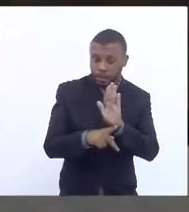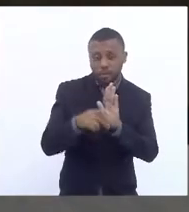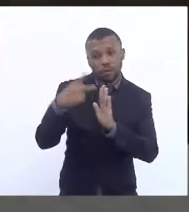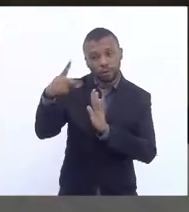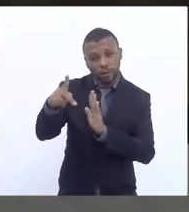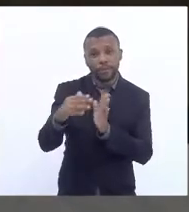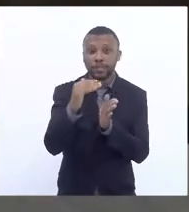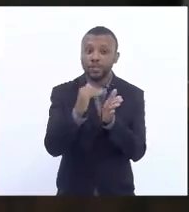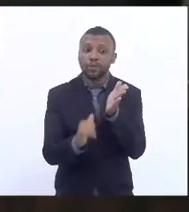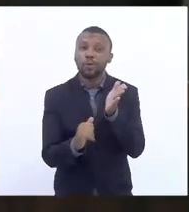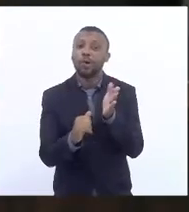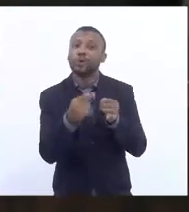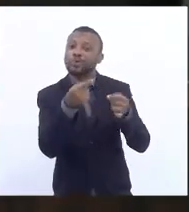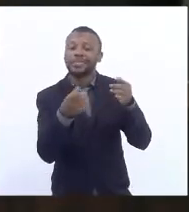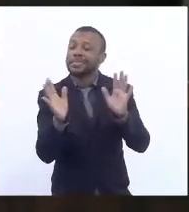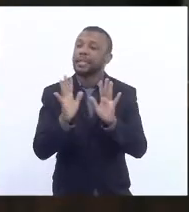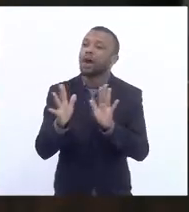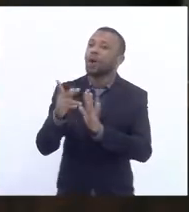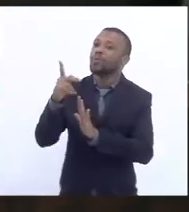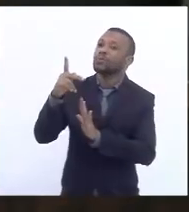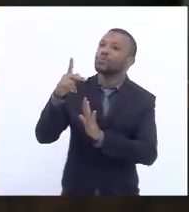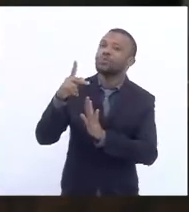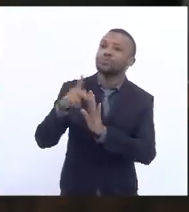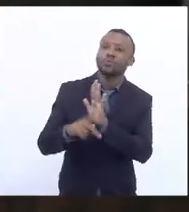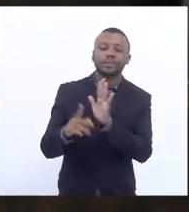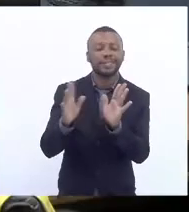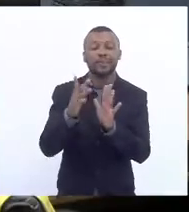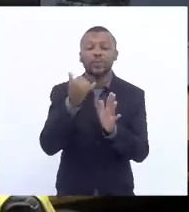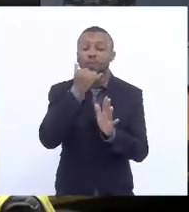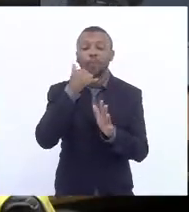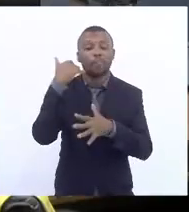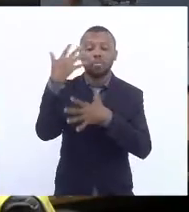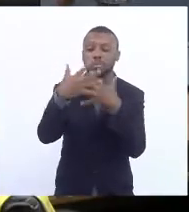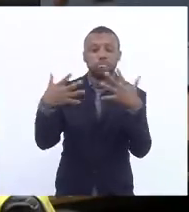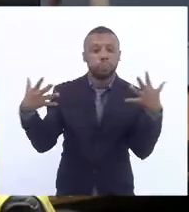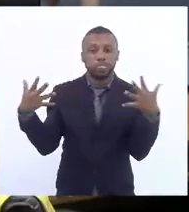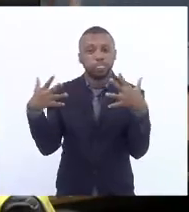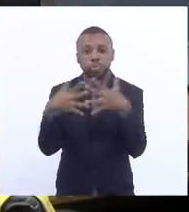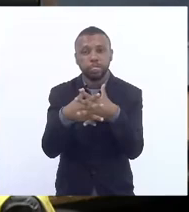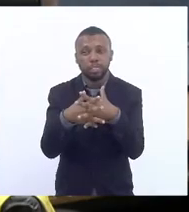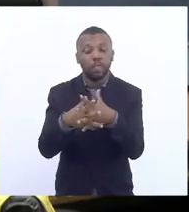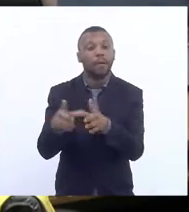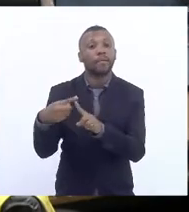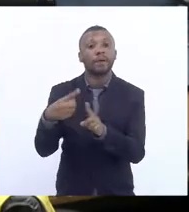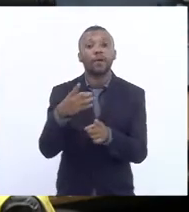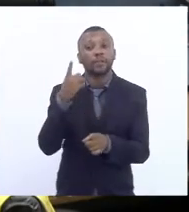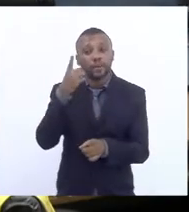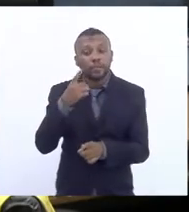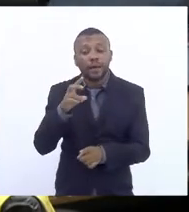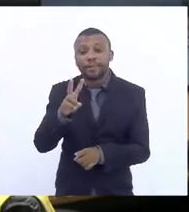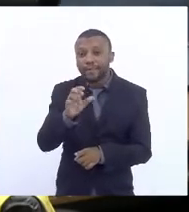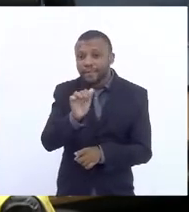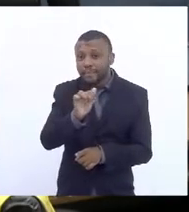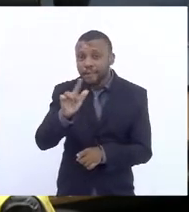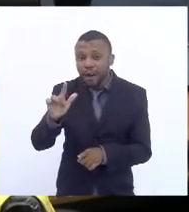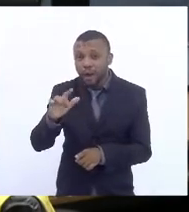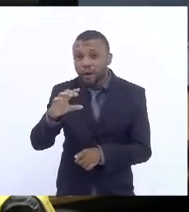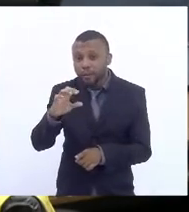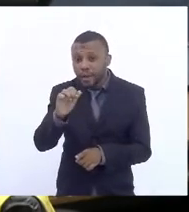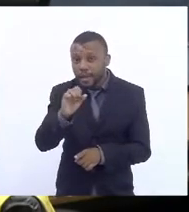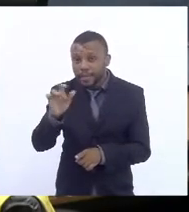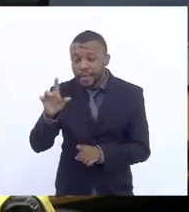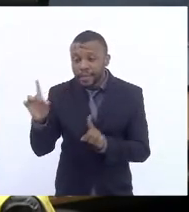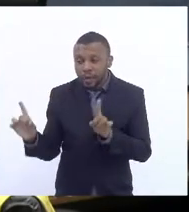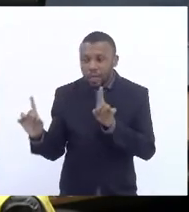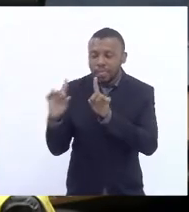de pauta. Não, não retirei. Ah, não? Ah, então vamos continuar. Pulei. Porque o deputado Val Ceasa chegou aqui do meu lado, eu fiquei um pouco